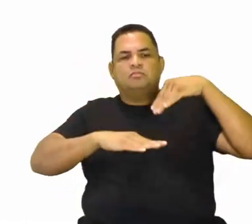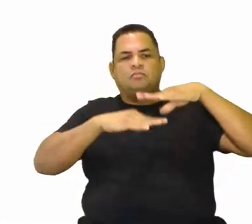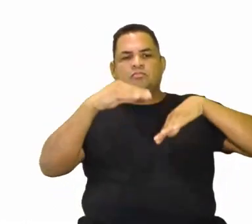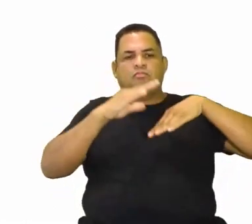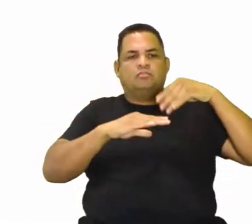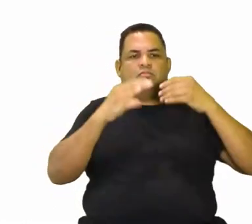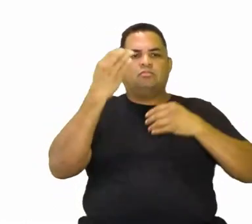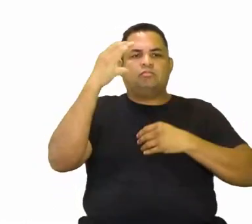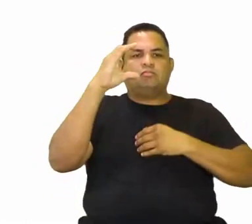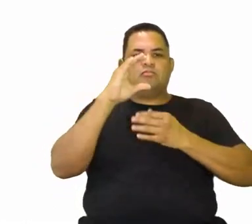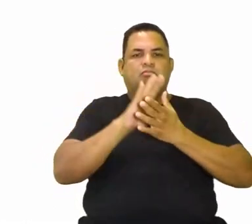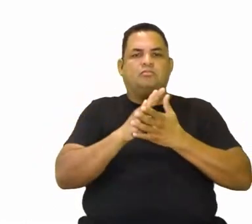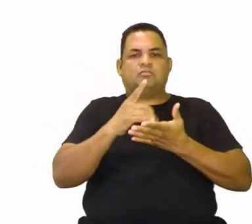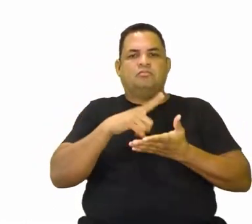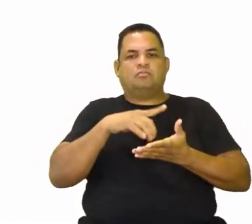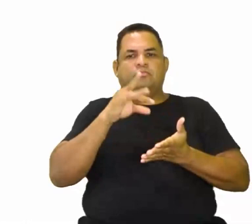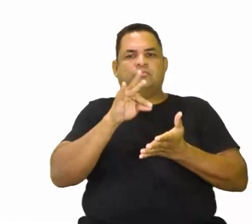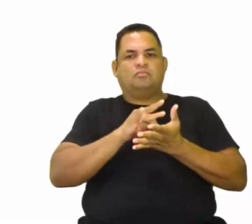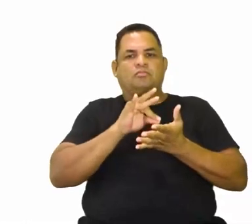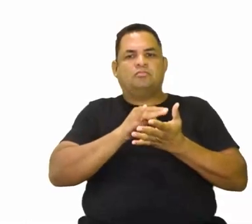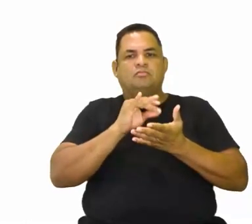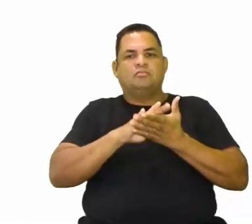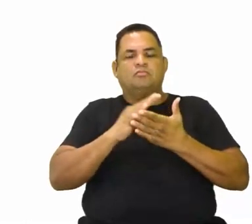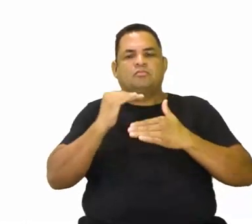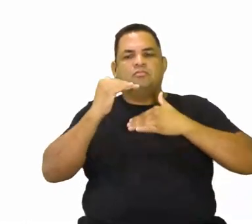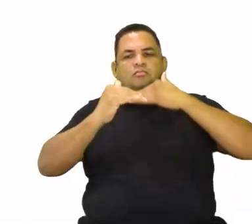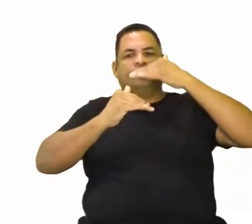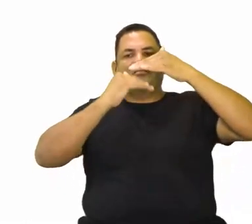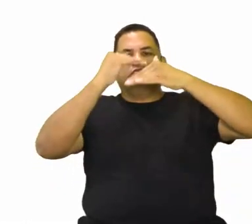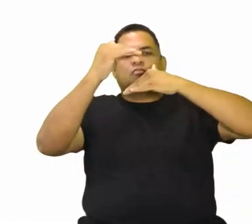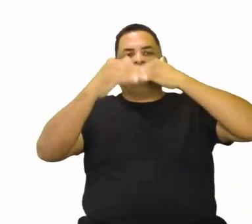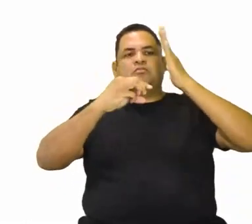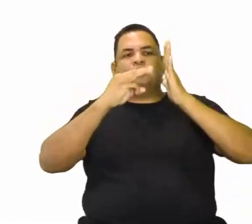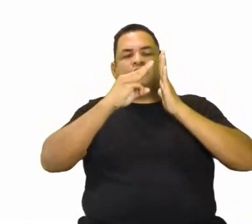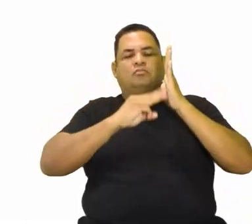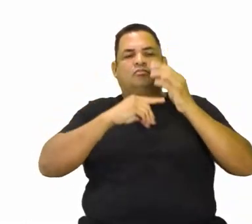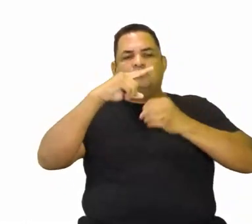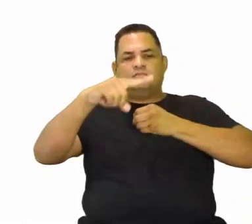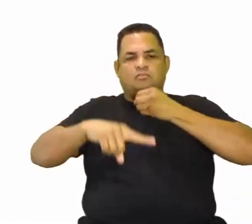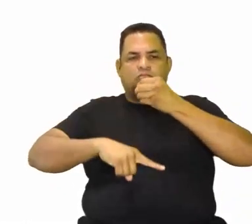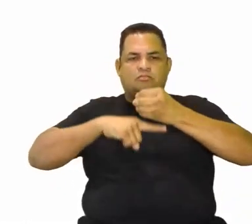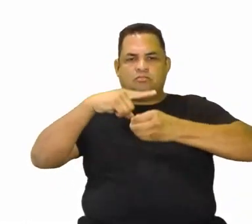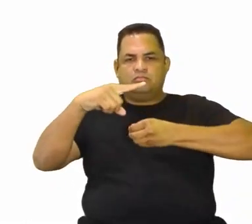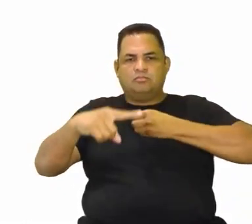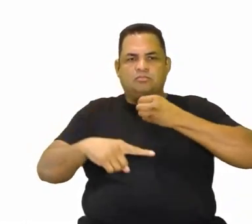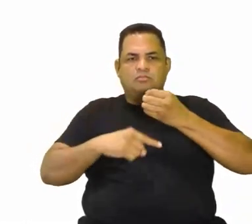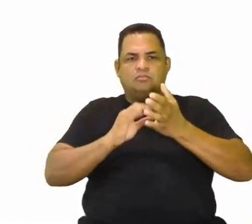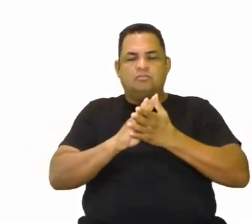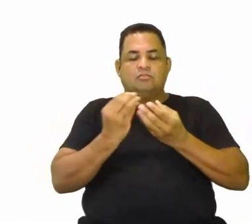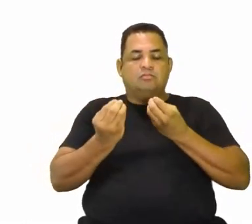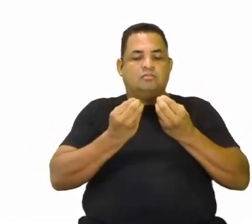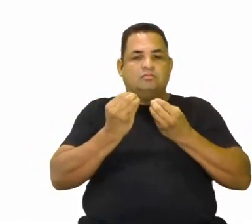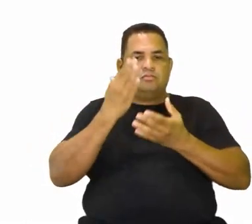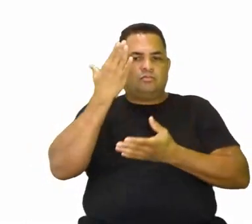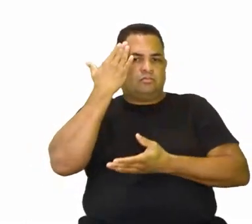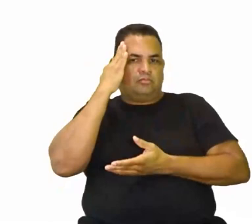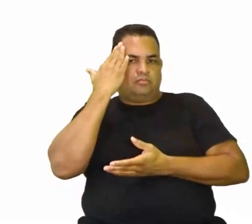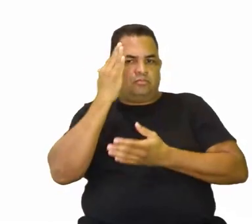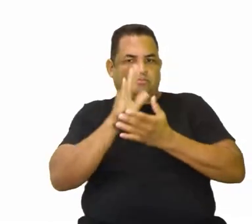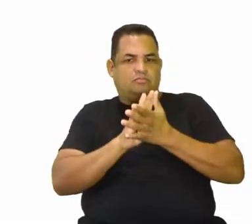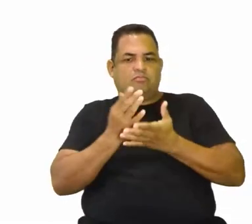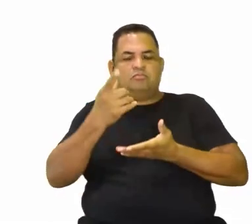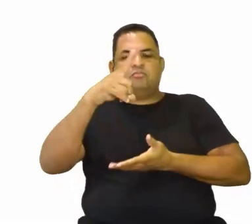cientistas causaram a verdadeira evolução no modelo atômico e na forma de compreender